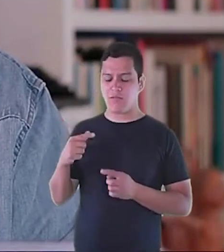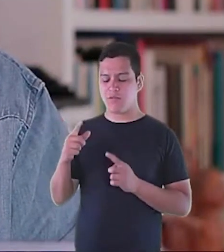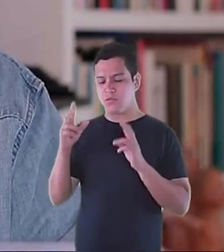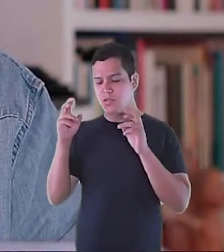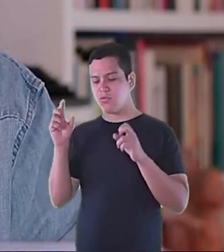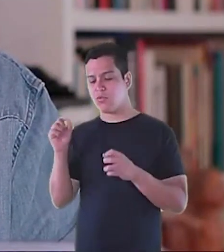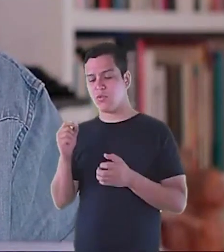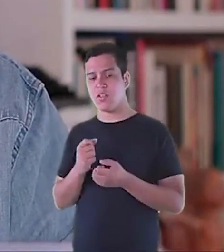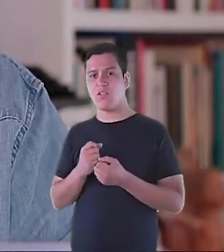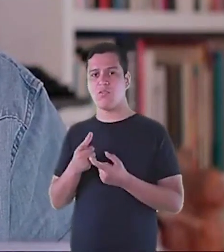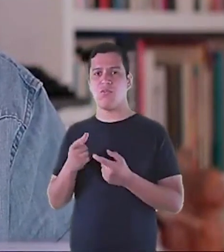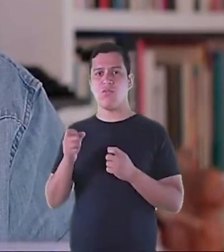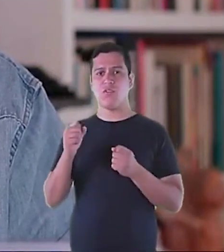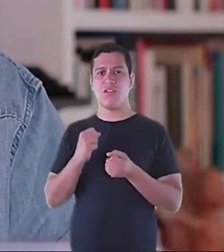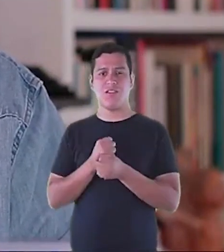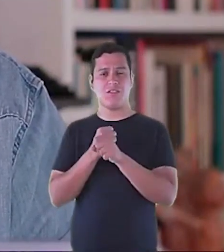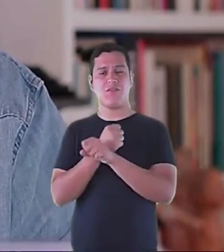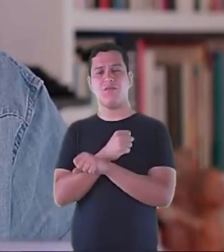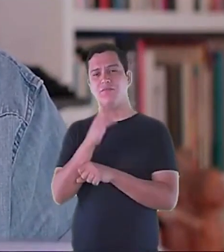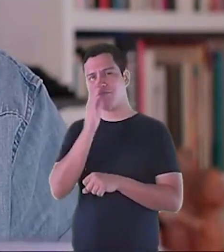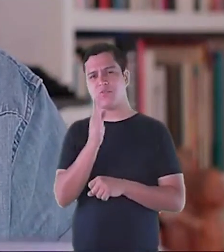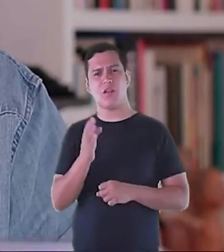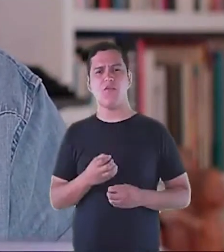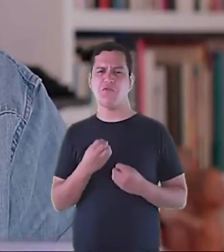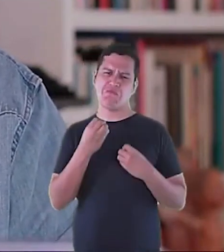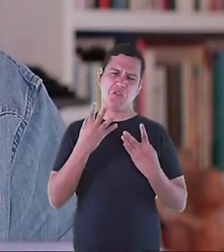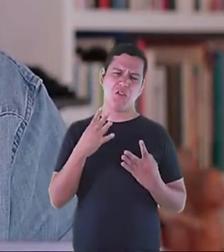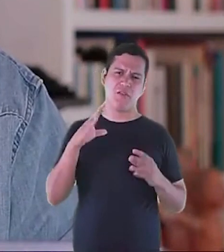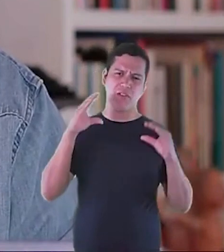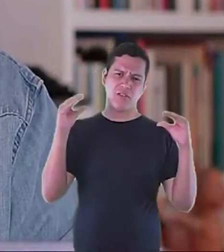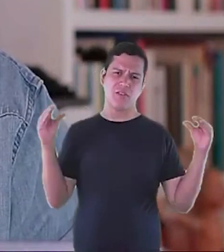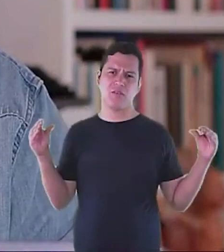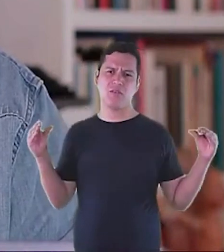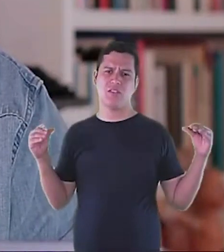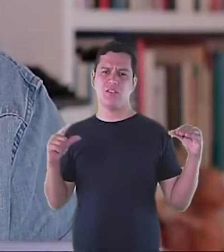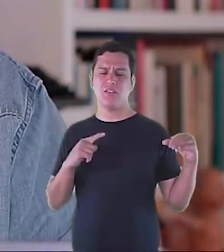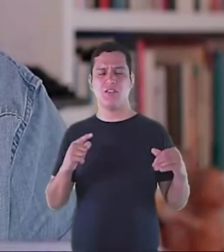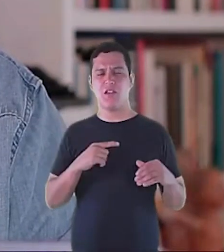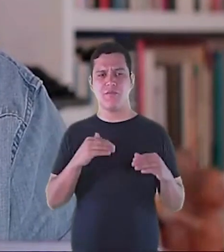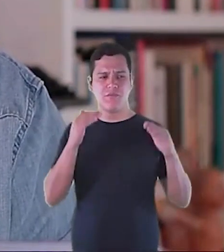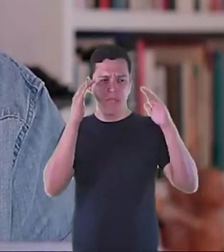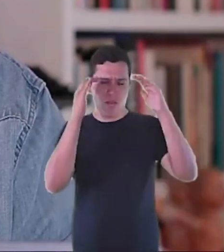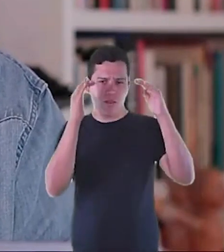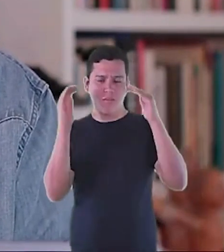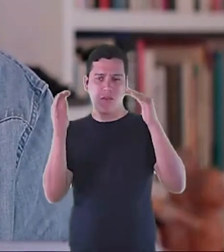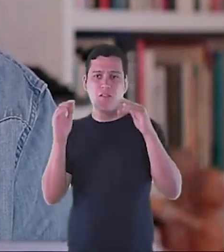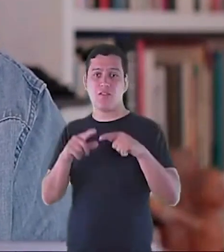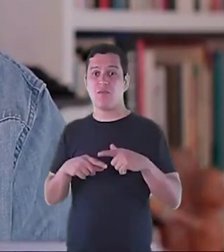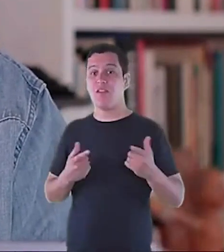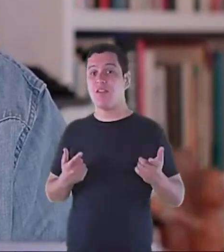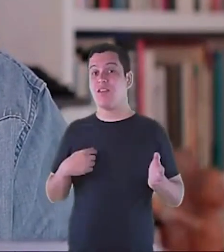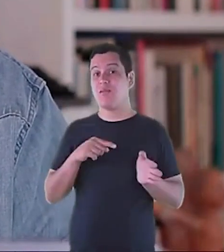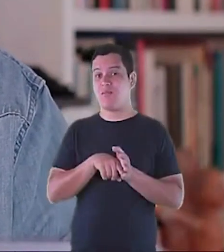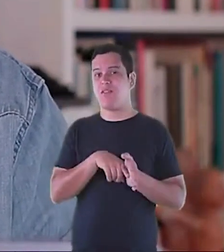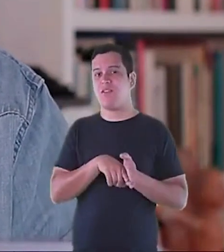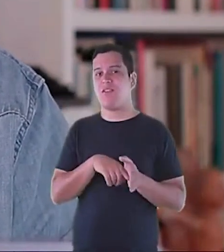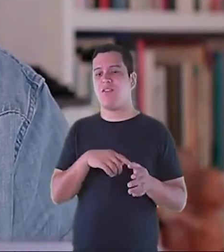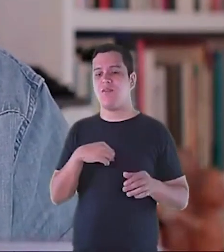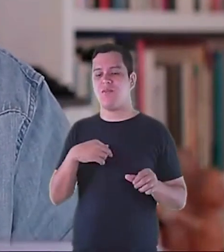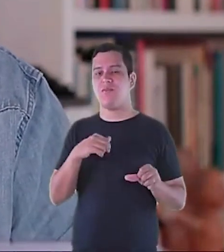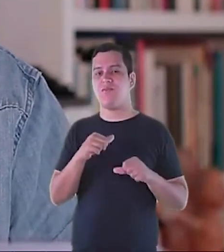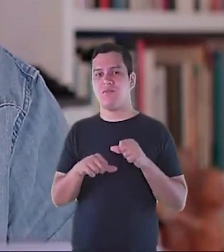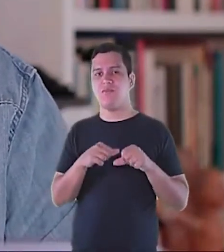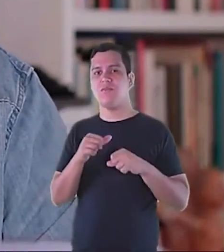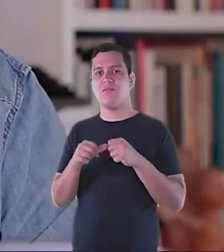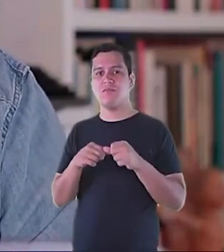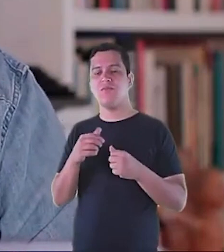que a americana, que teria mais tolerância racial entre os brasileiros. E aí eu fui mudando. Então, isso que você